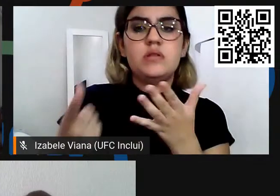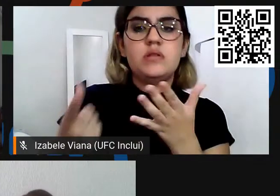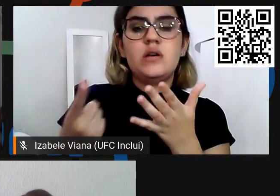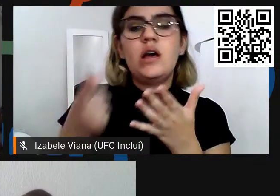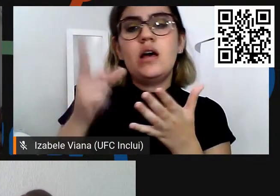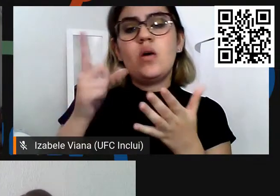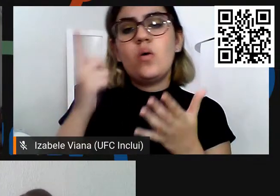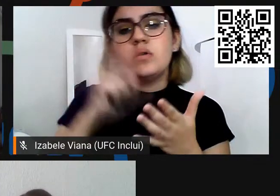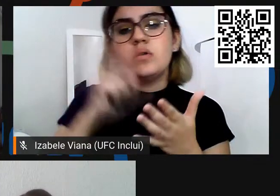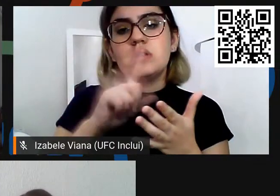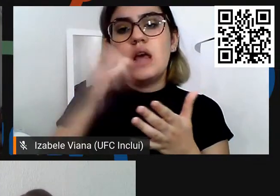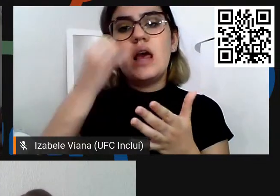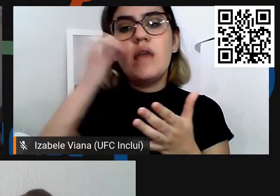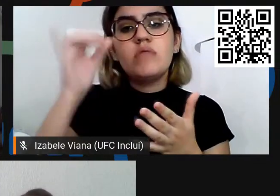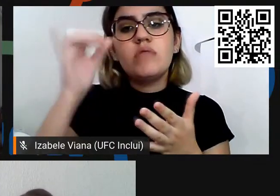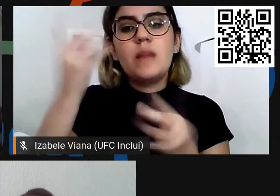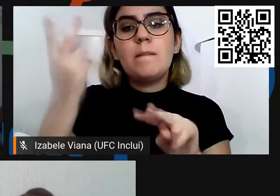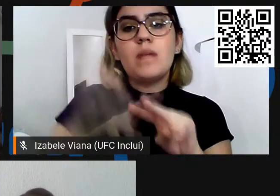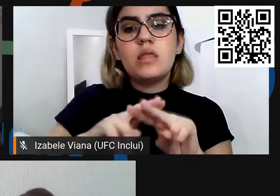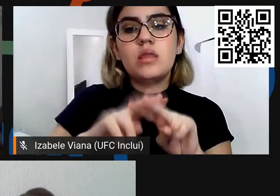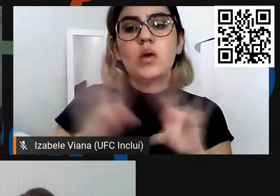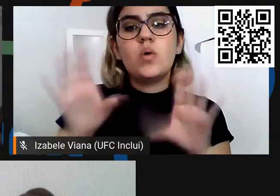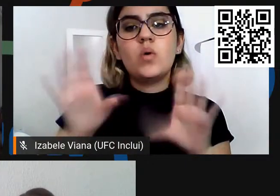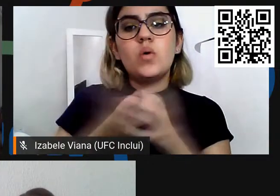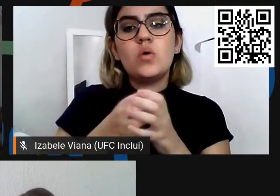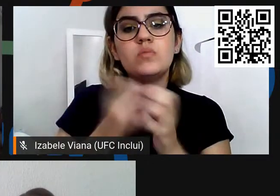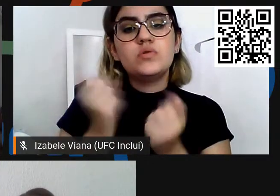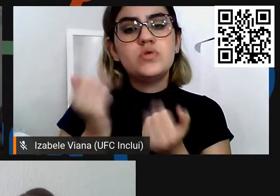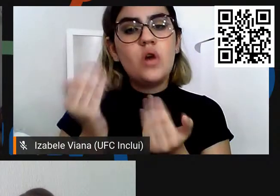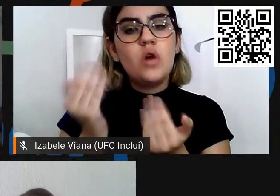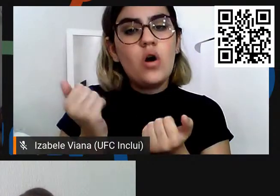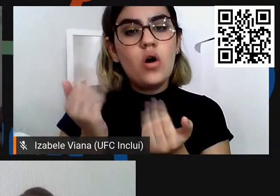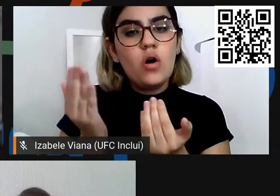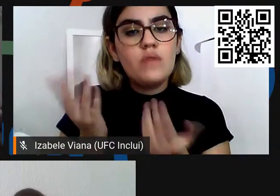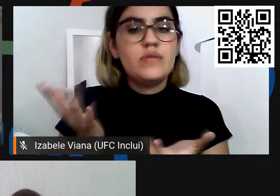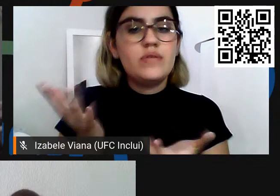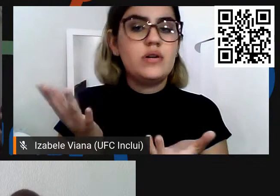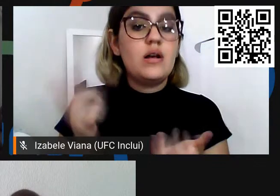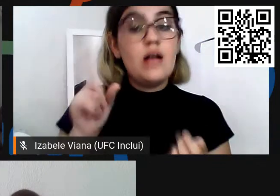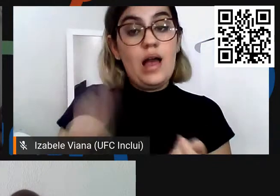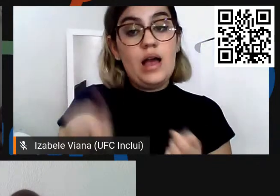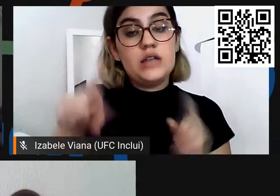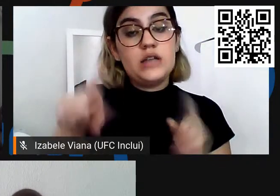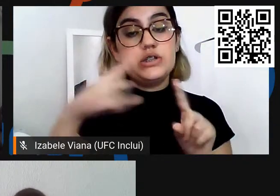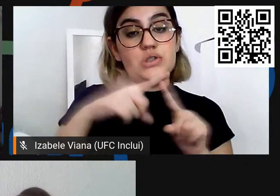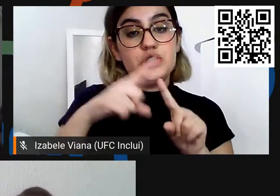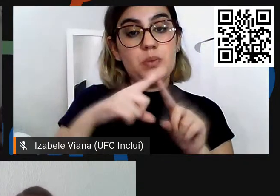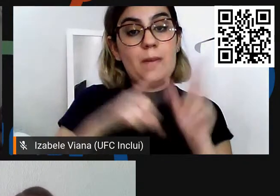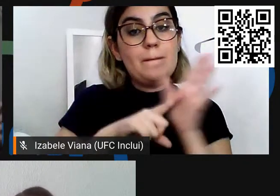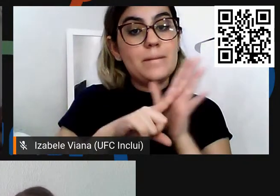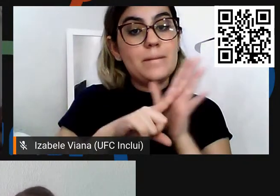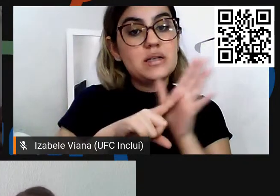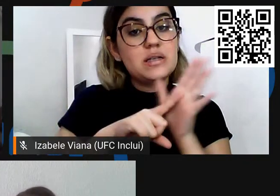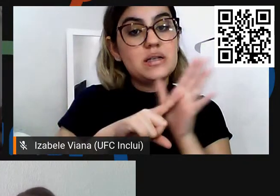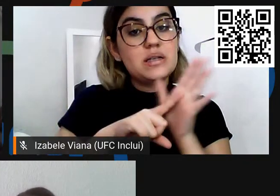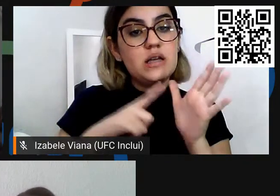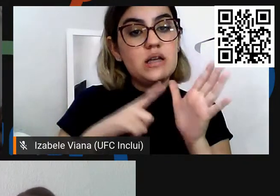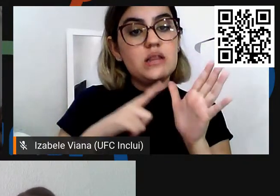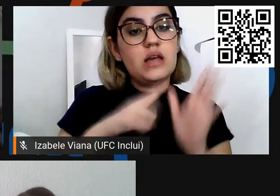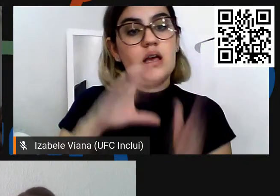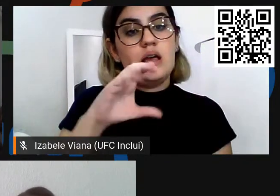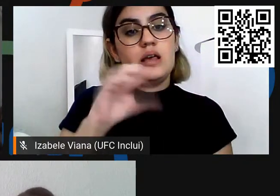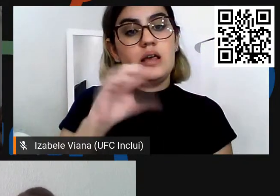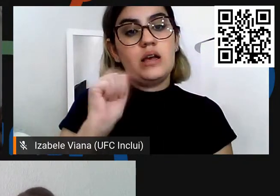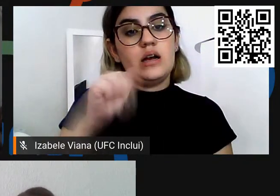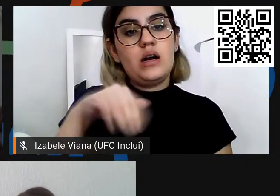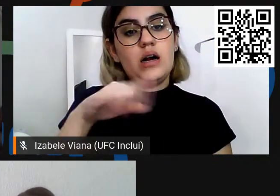mais jovem, enfim, então seriam esse tipo de pesquisas que especificamente a colaboração Campbell faz,